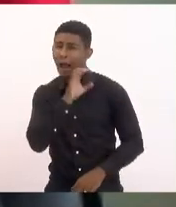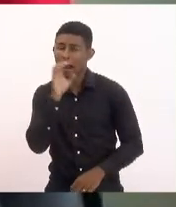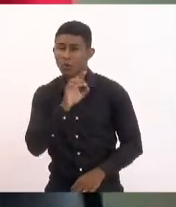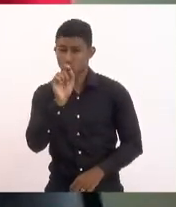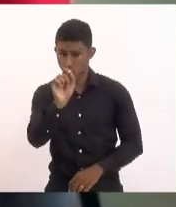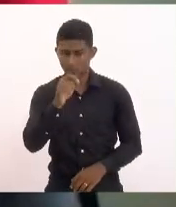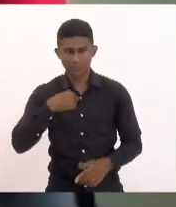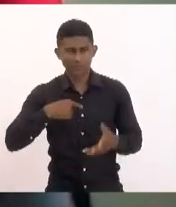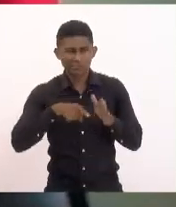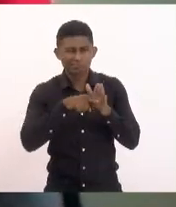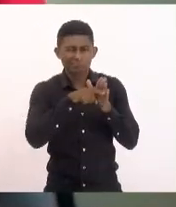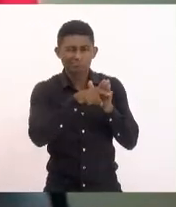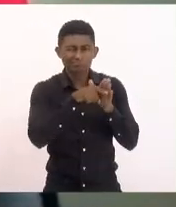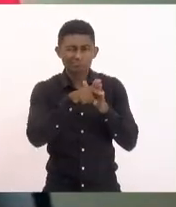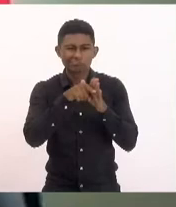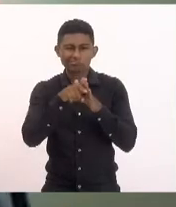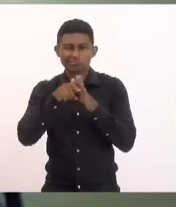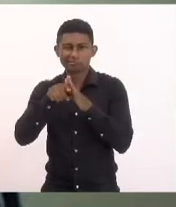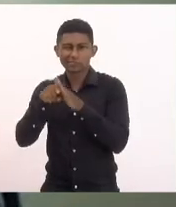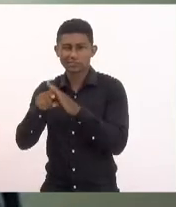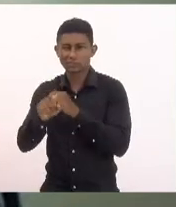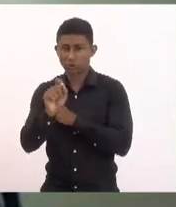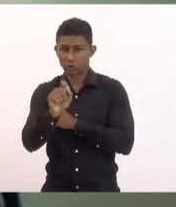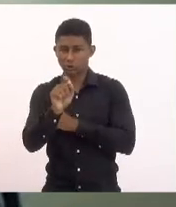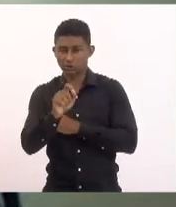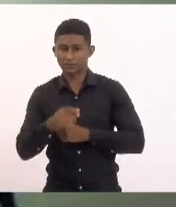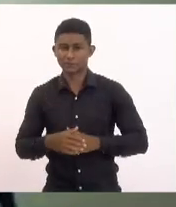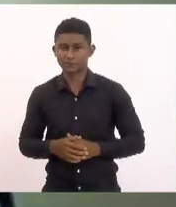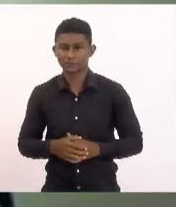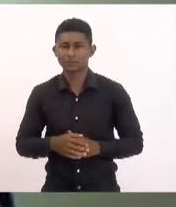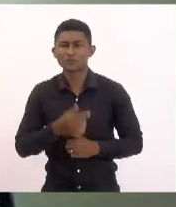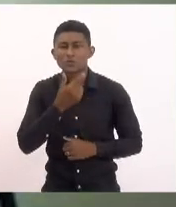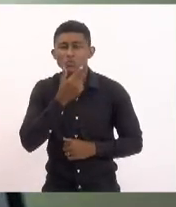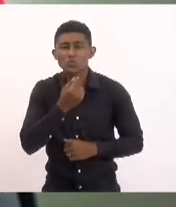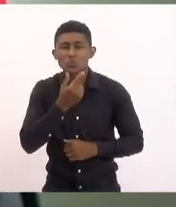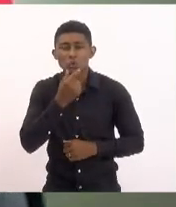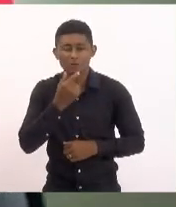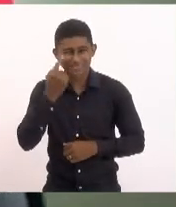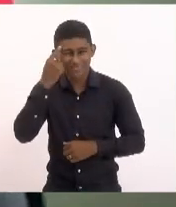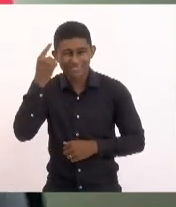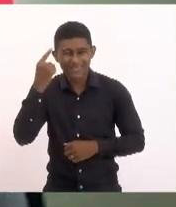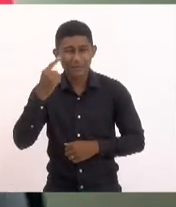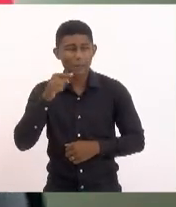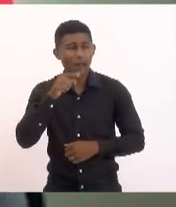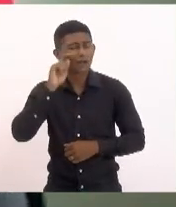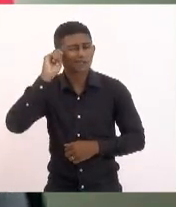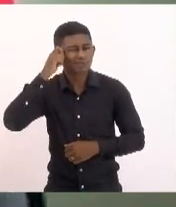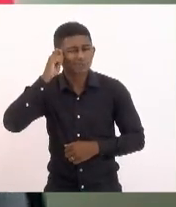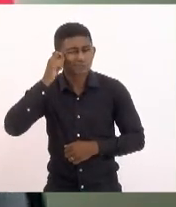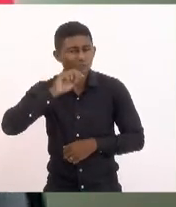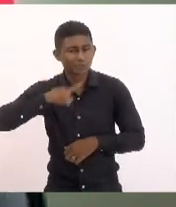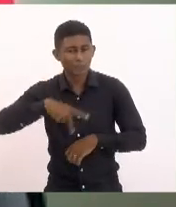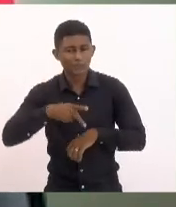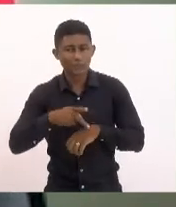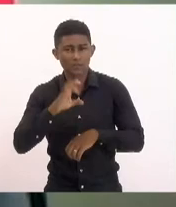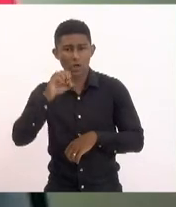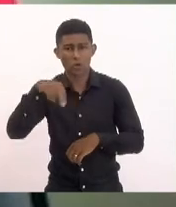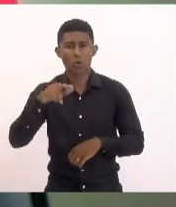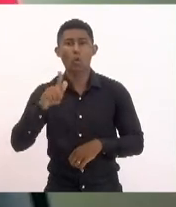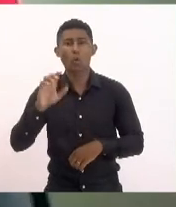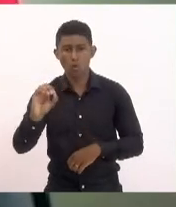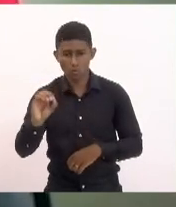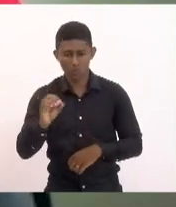análise do caso do congolês Moise. Acho que todos nós ficamos